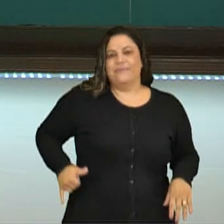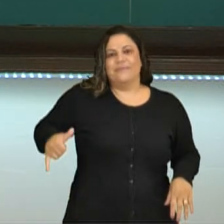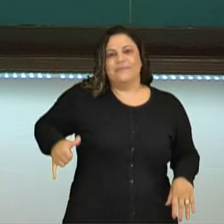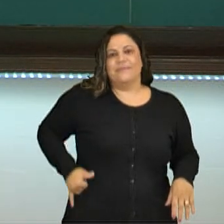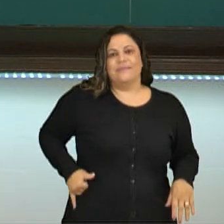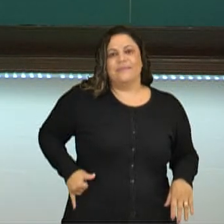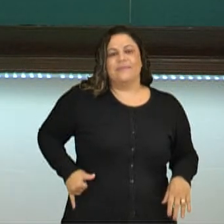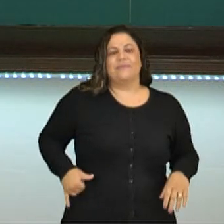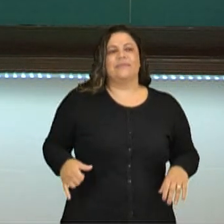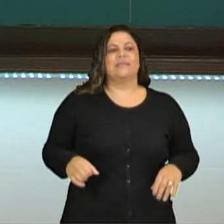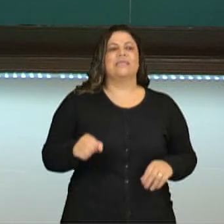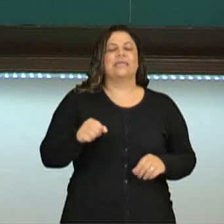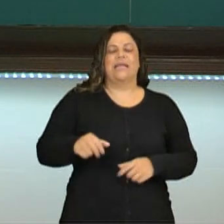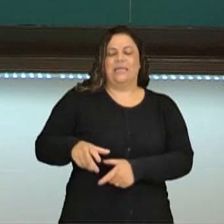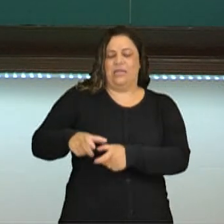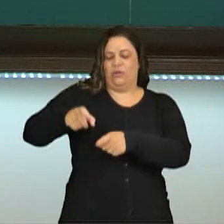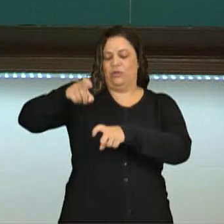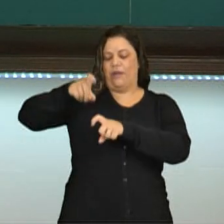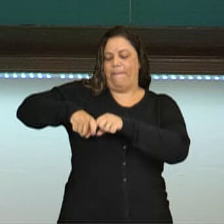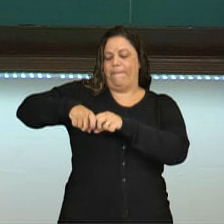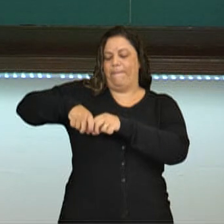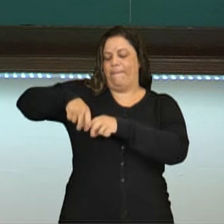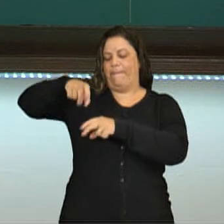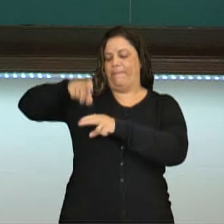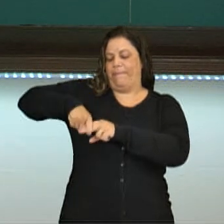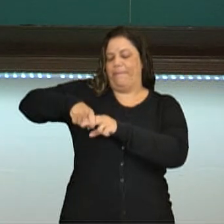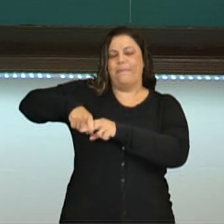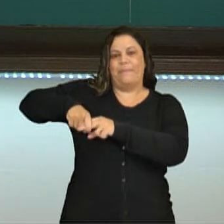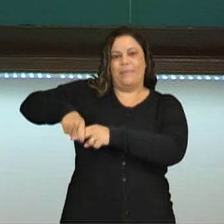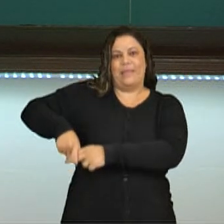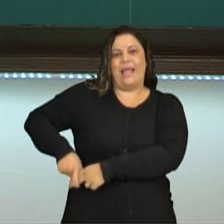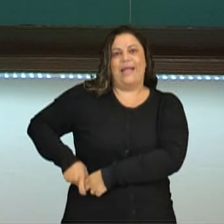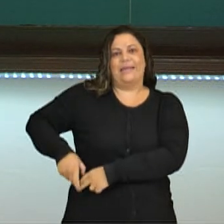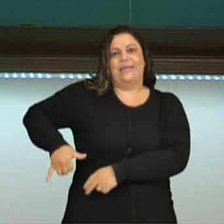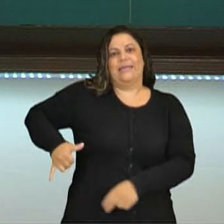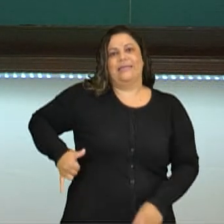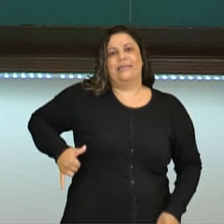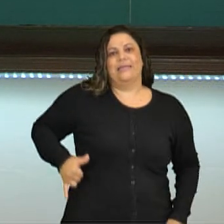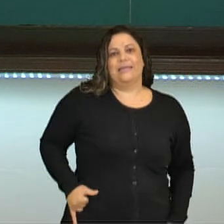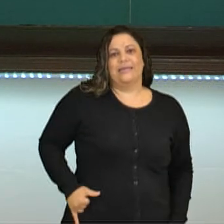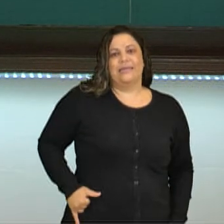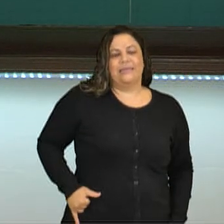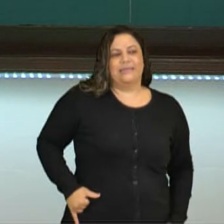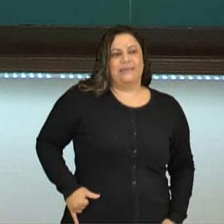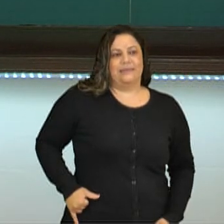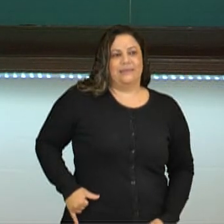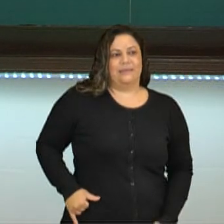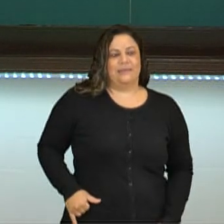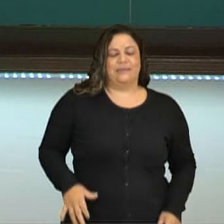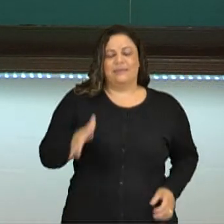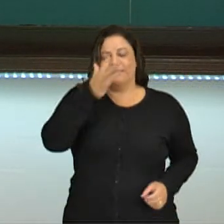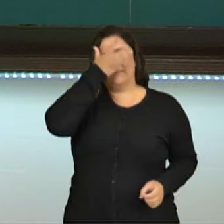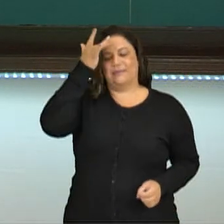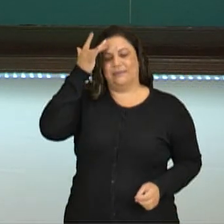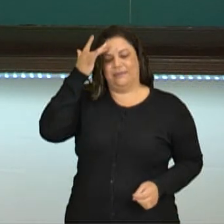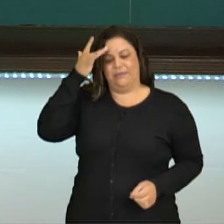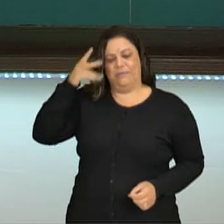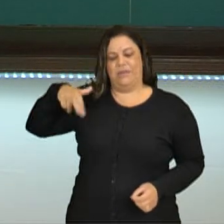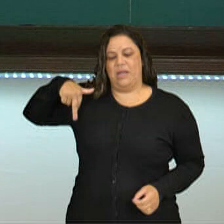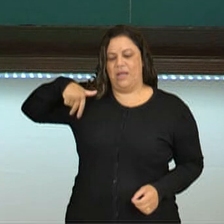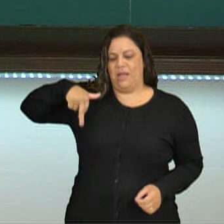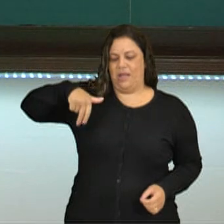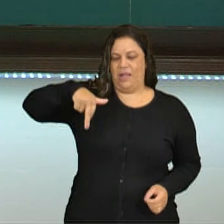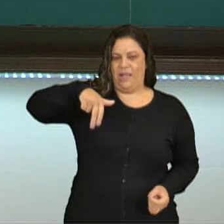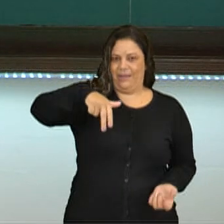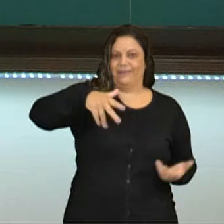existia lá uma presilha que prendia o telefone no cinto da calça, por exemplo, e a pessoa andava com aquele negócio